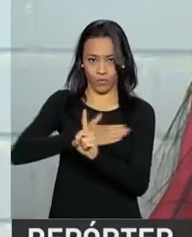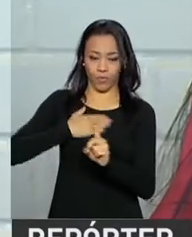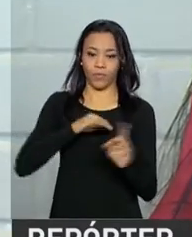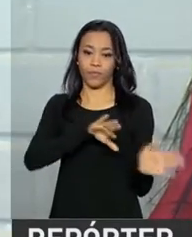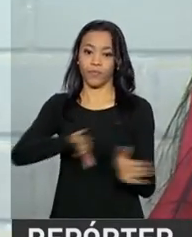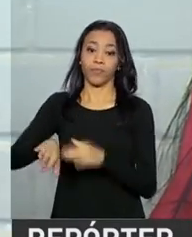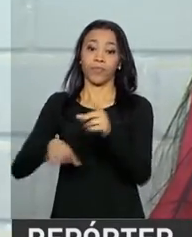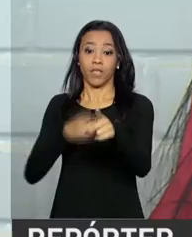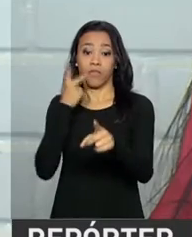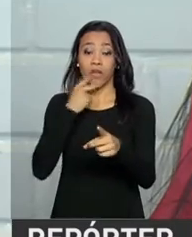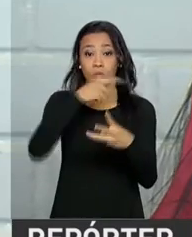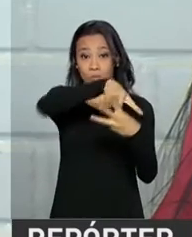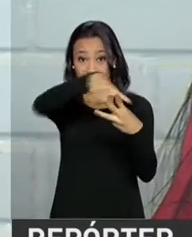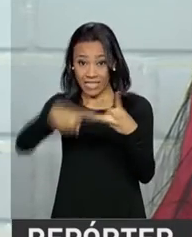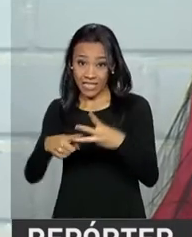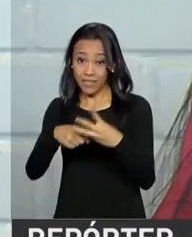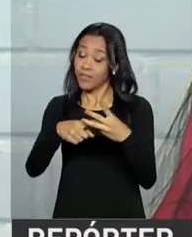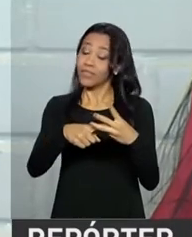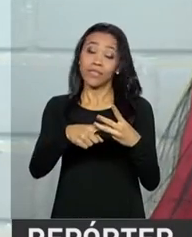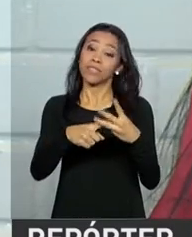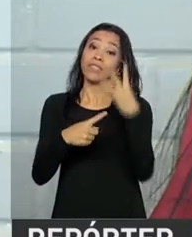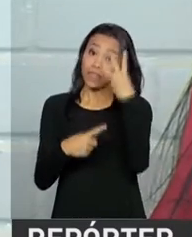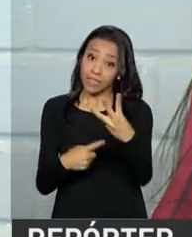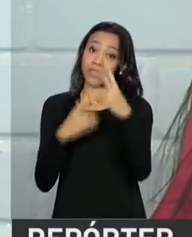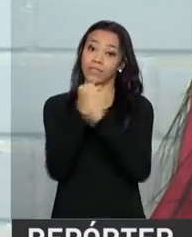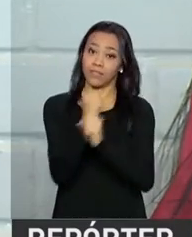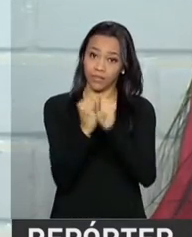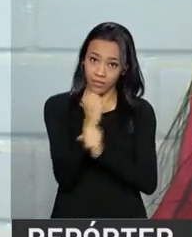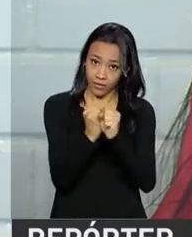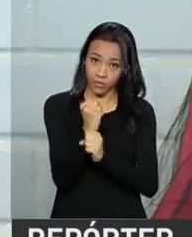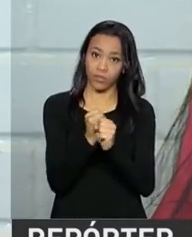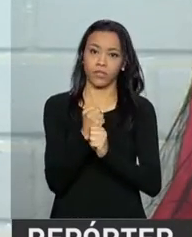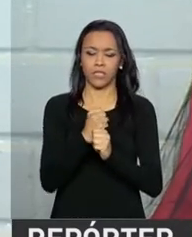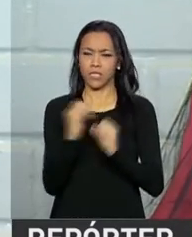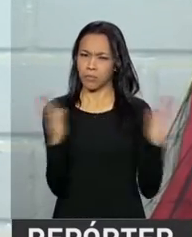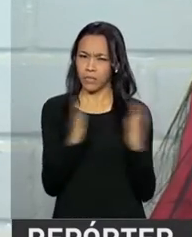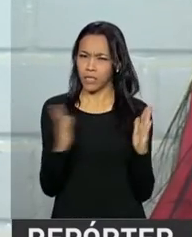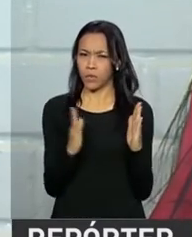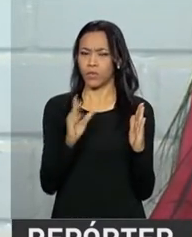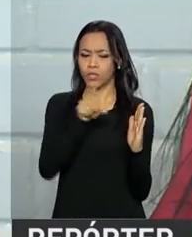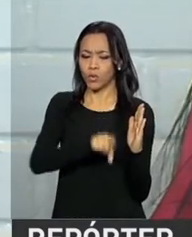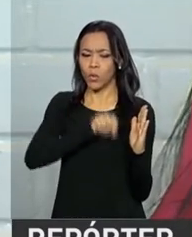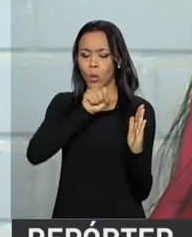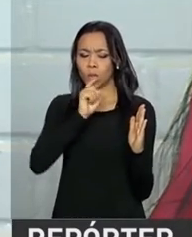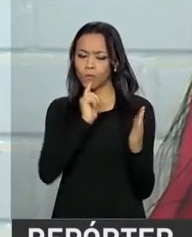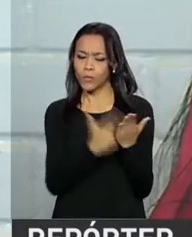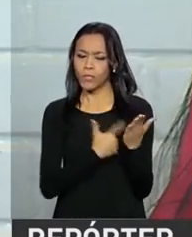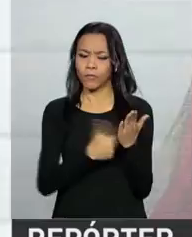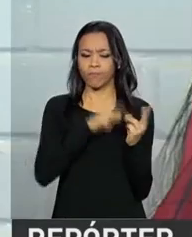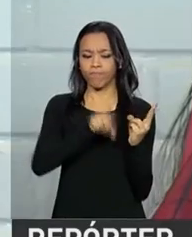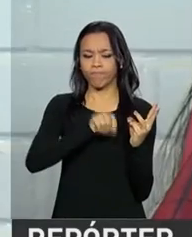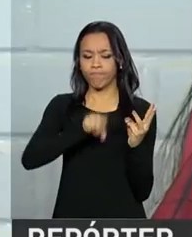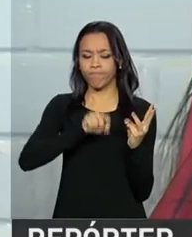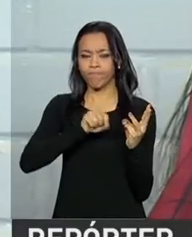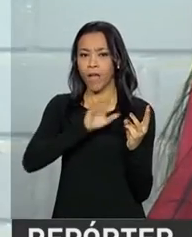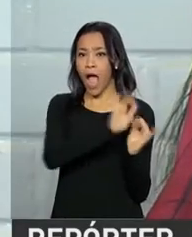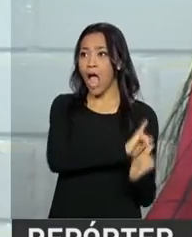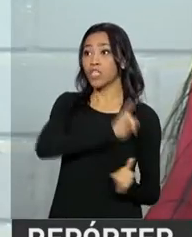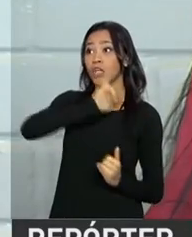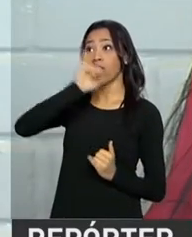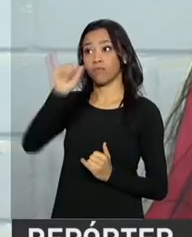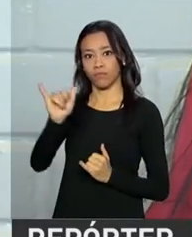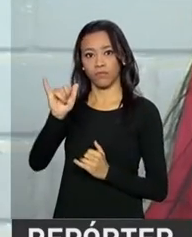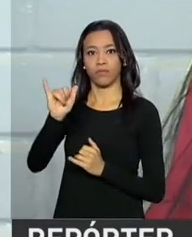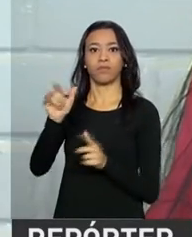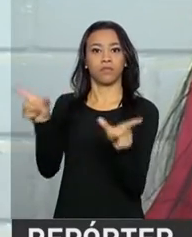triênio são três anos então eles são renovados este período para a escolha e aí o mec faça a seleção a gente informa na